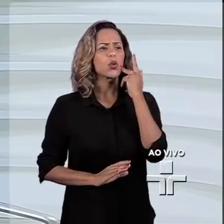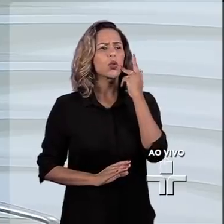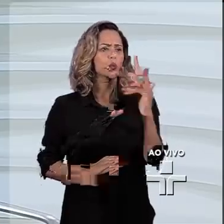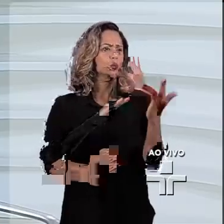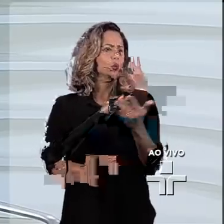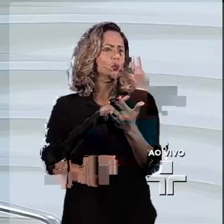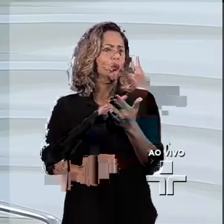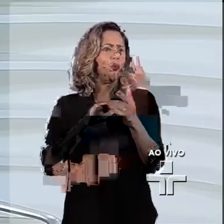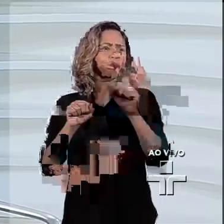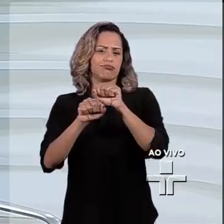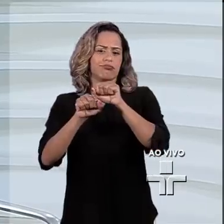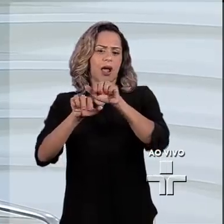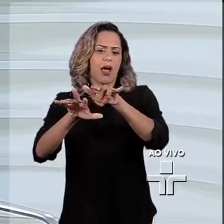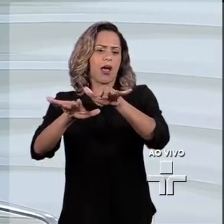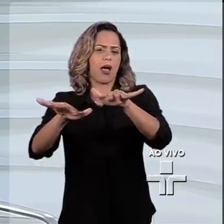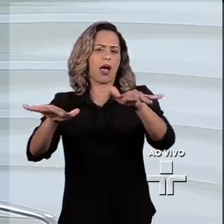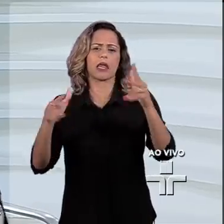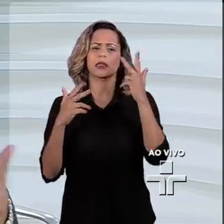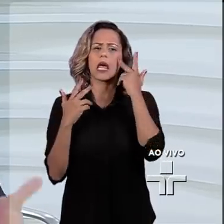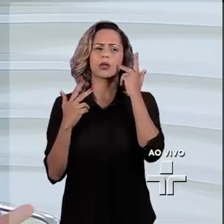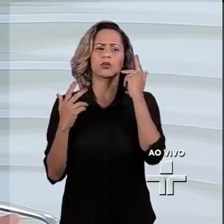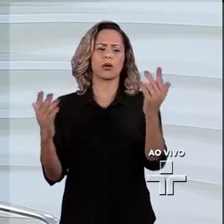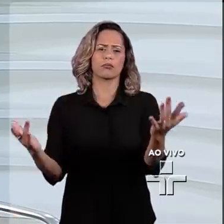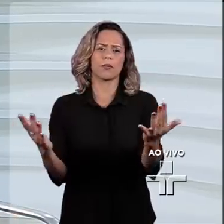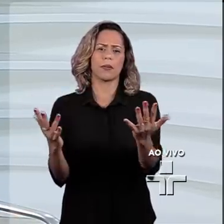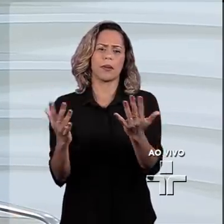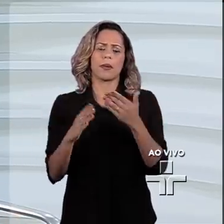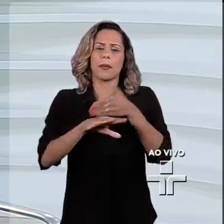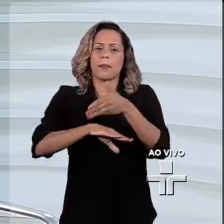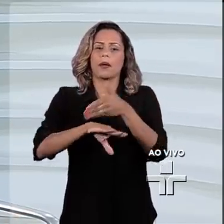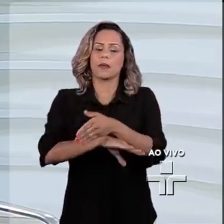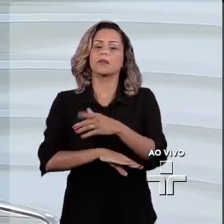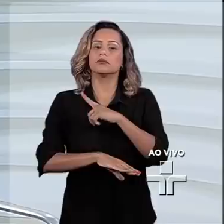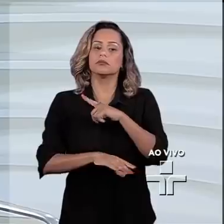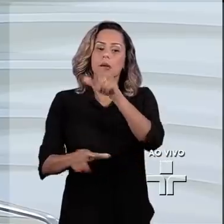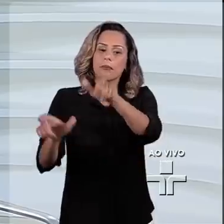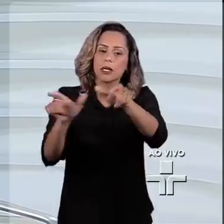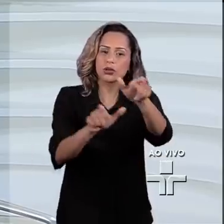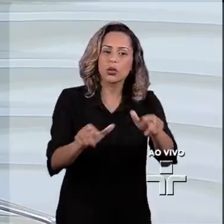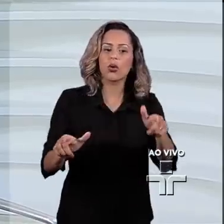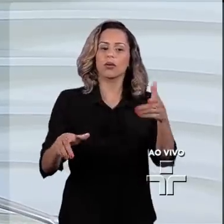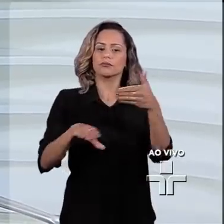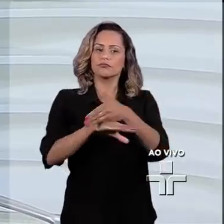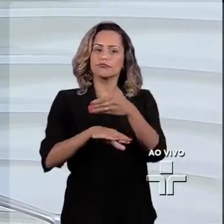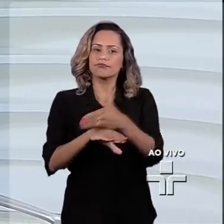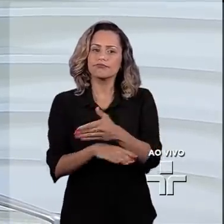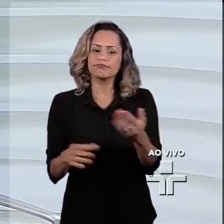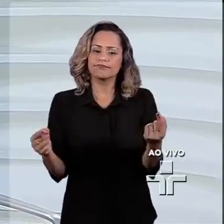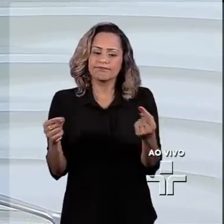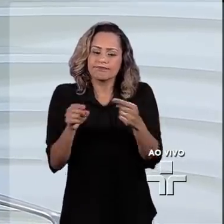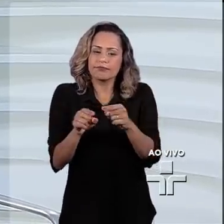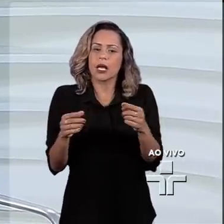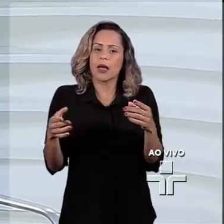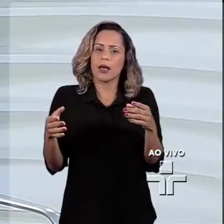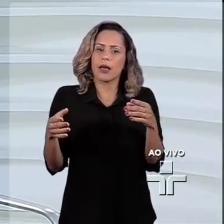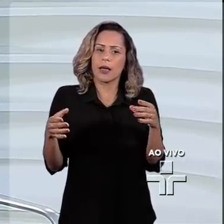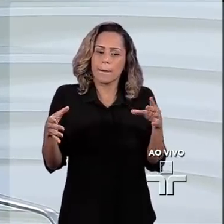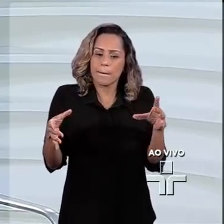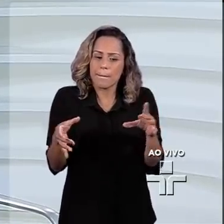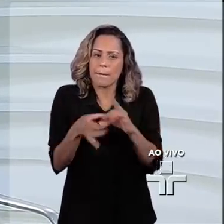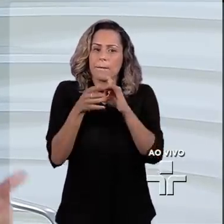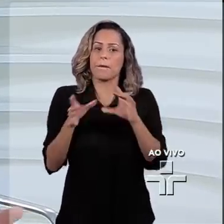sociais. Ela está cada vez mais aproximando o representante de representado. Isso